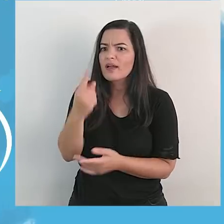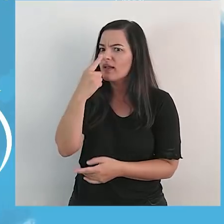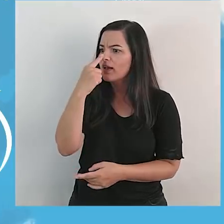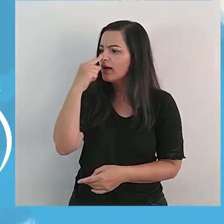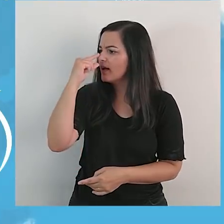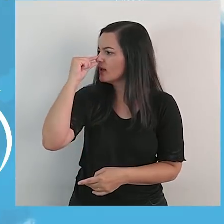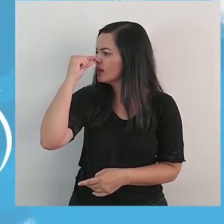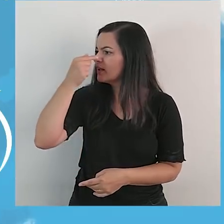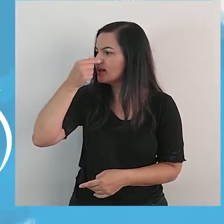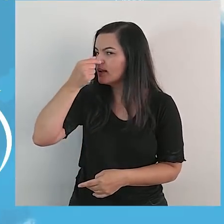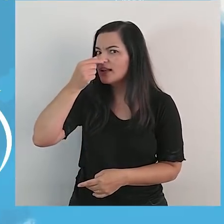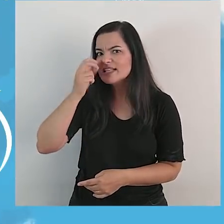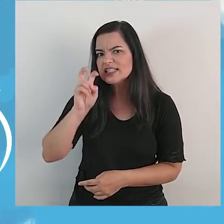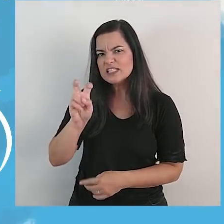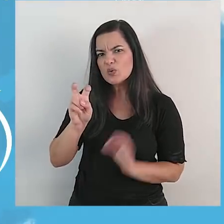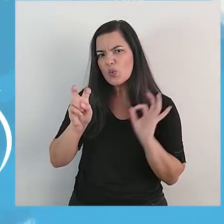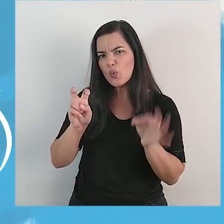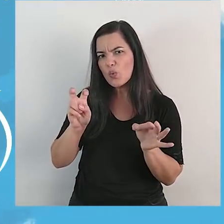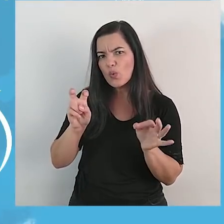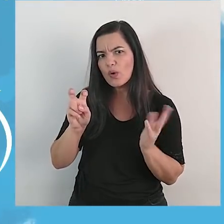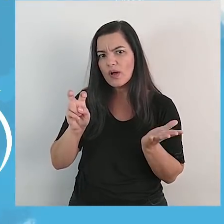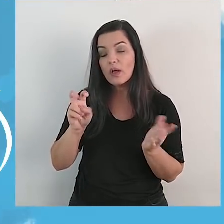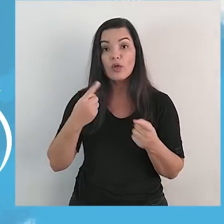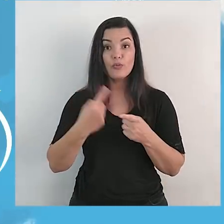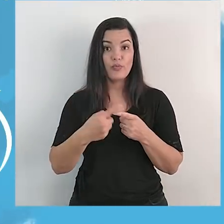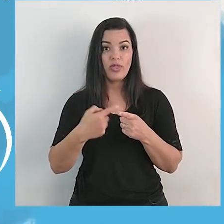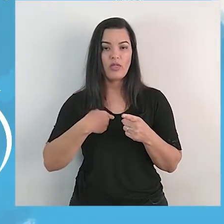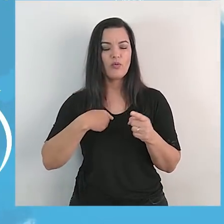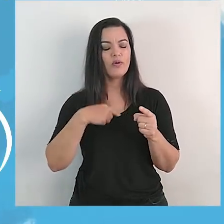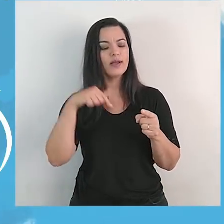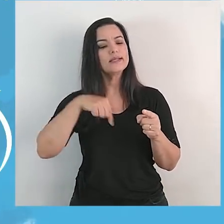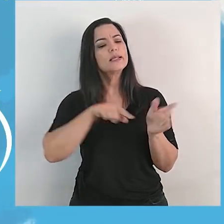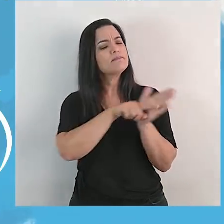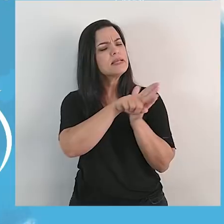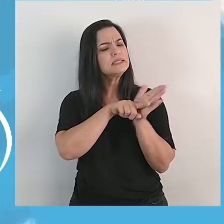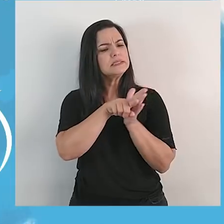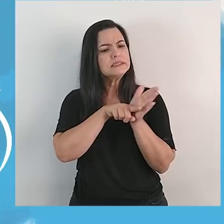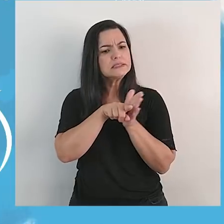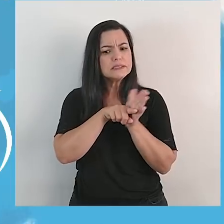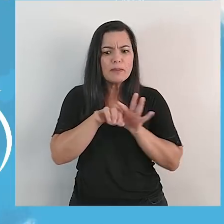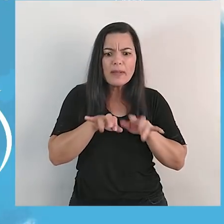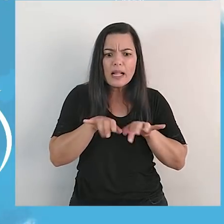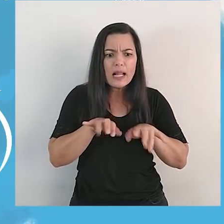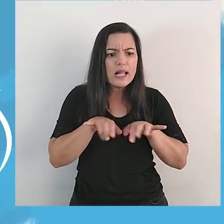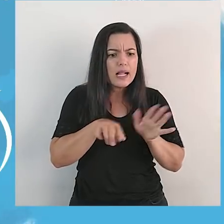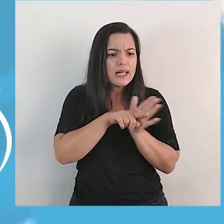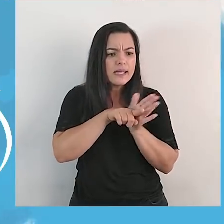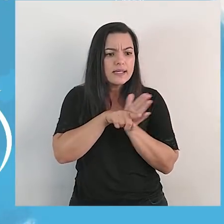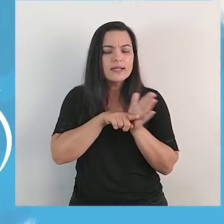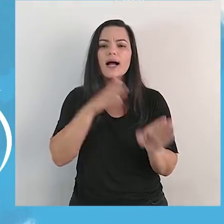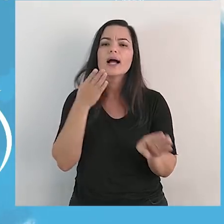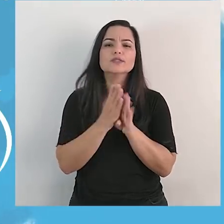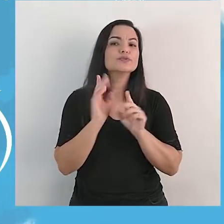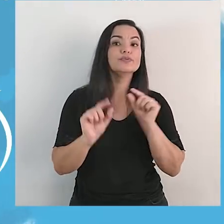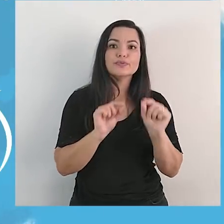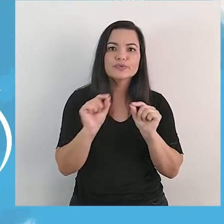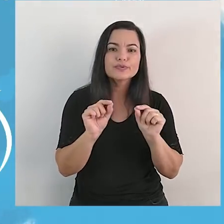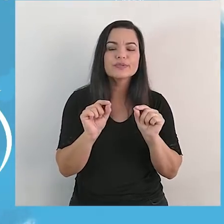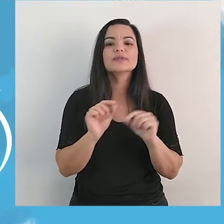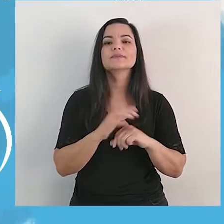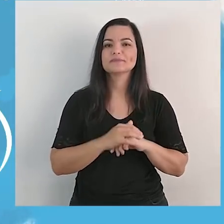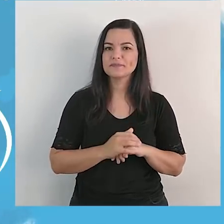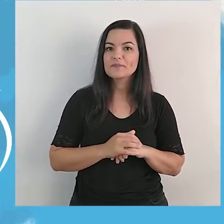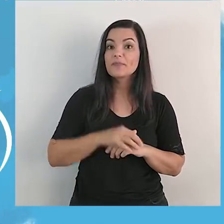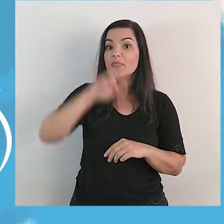narizes, porque eu pesquisei, andei pesquisando bastante e descobri que